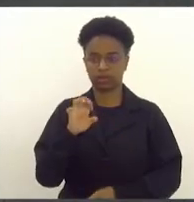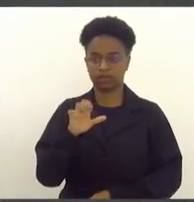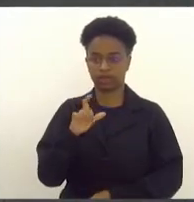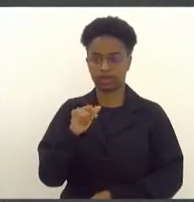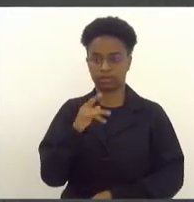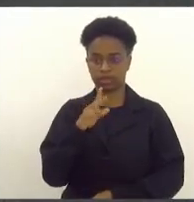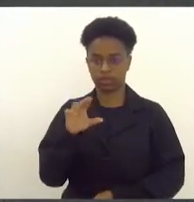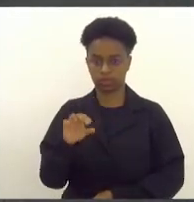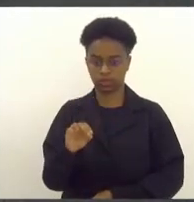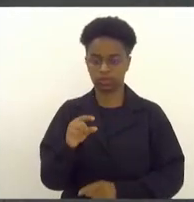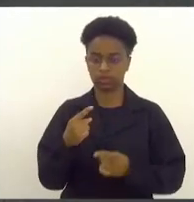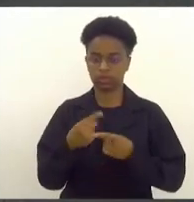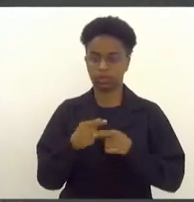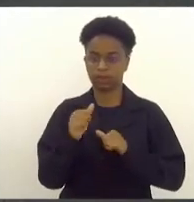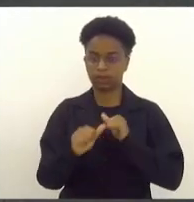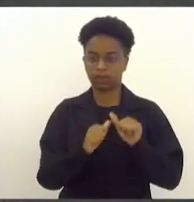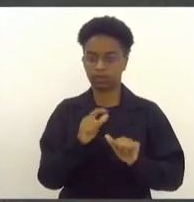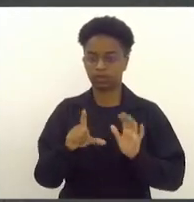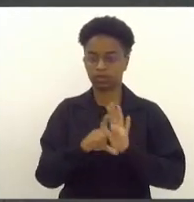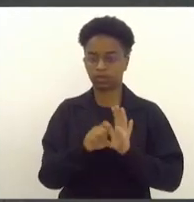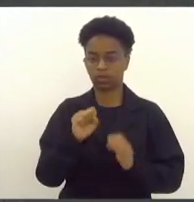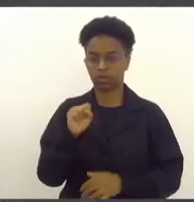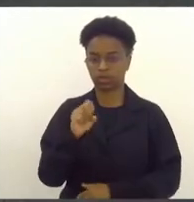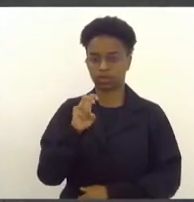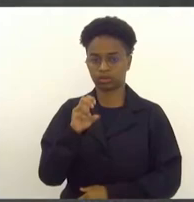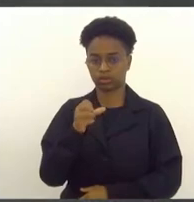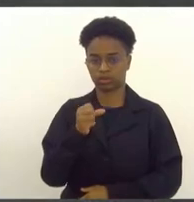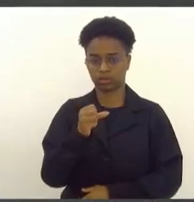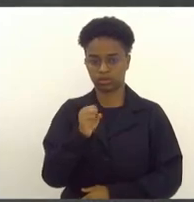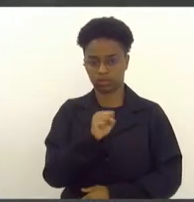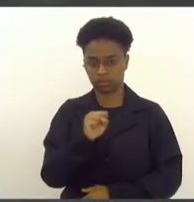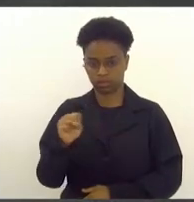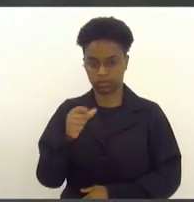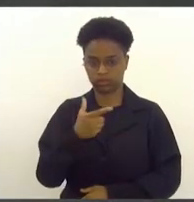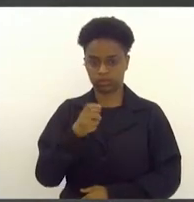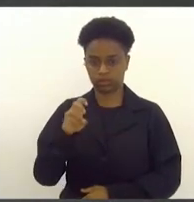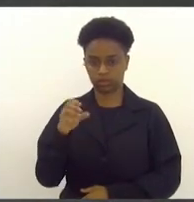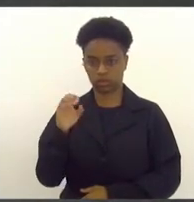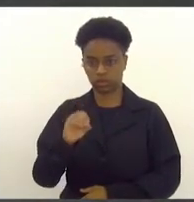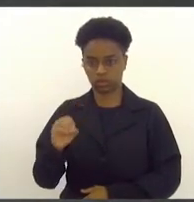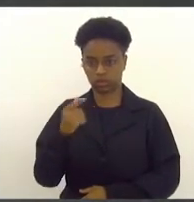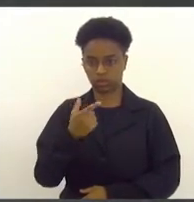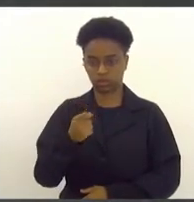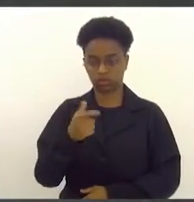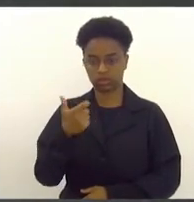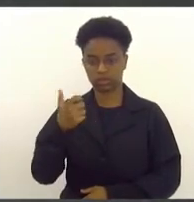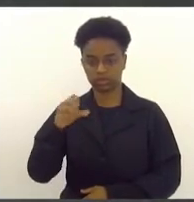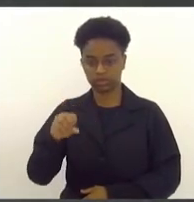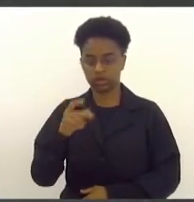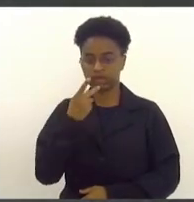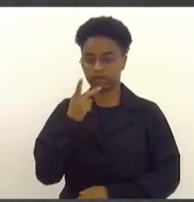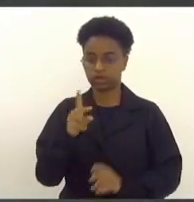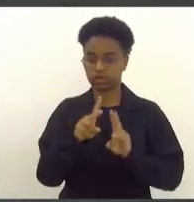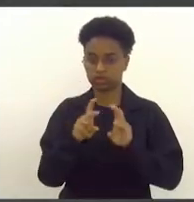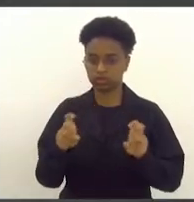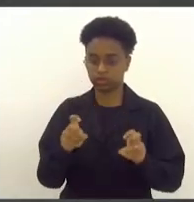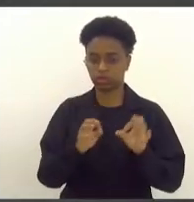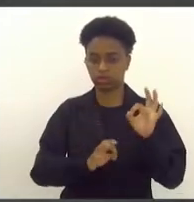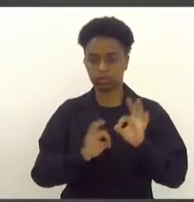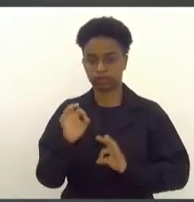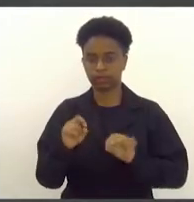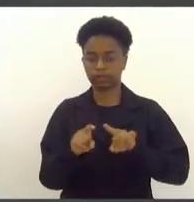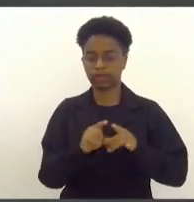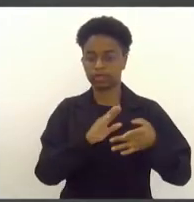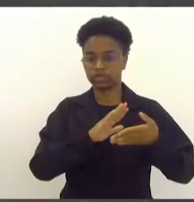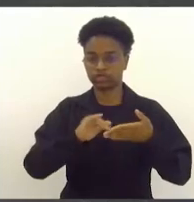ravisk Altera a lei 8.588 de 25 de outubro de 2019 que dispõe sobre o alinhamento e a retirada